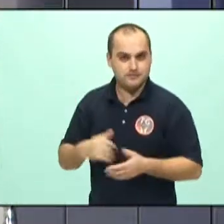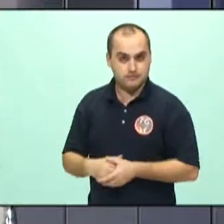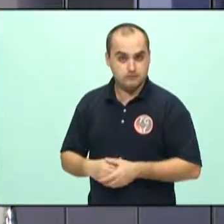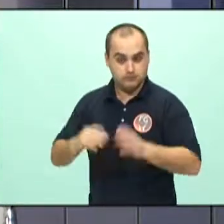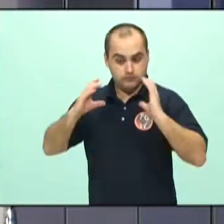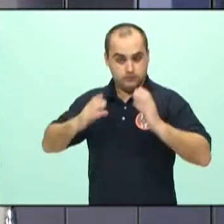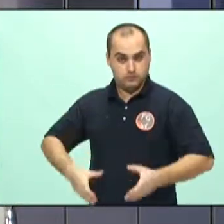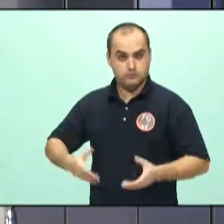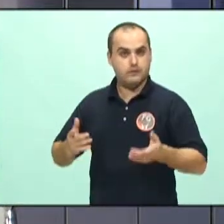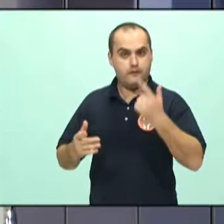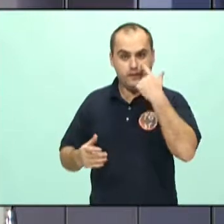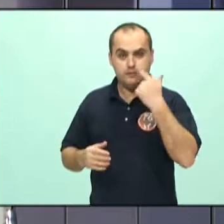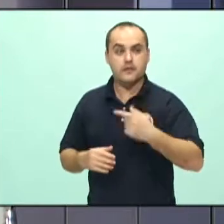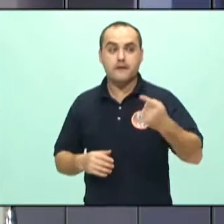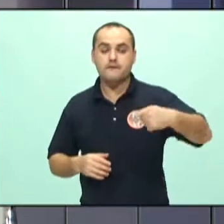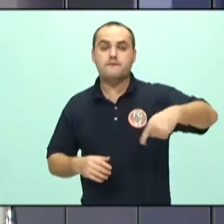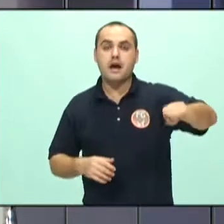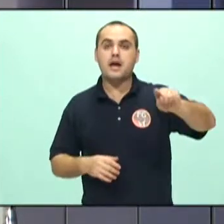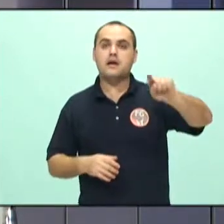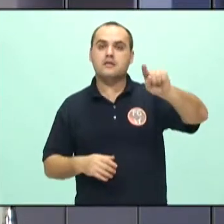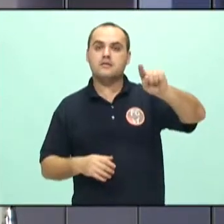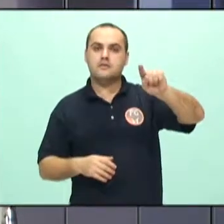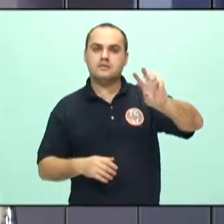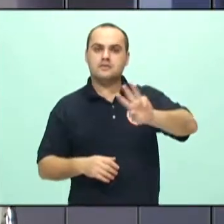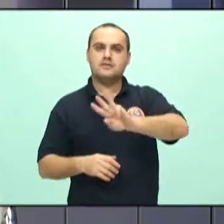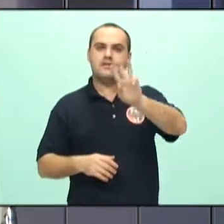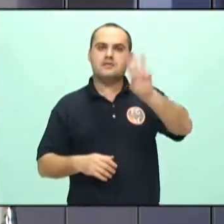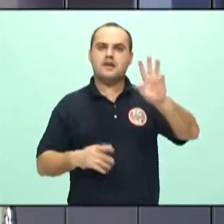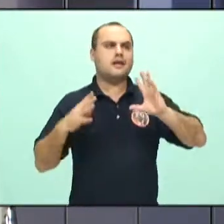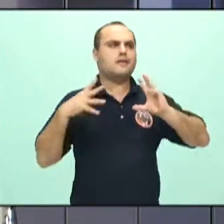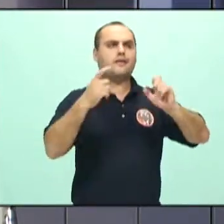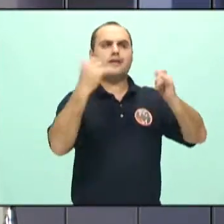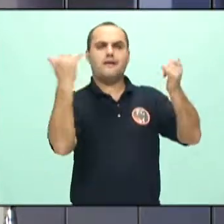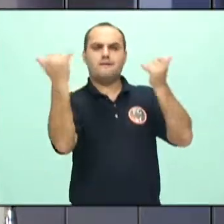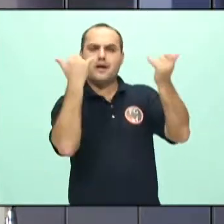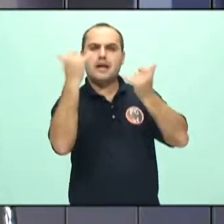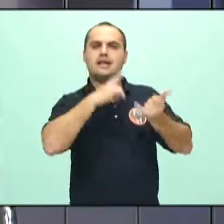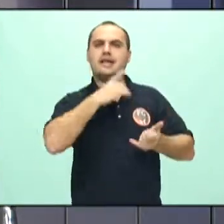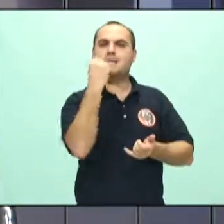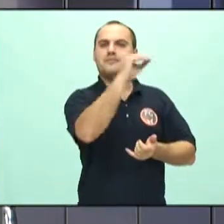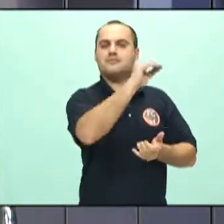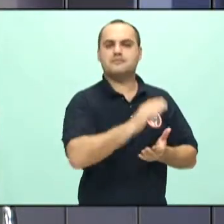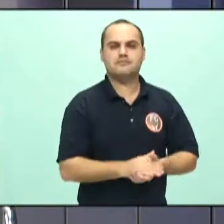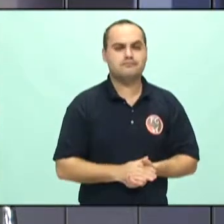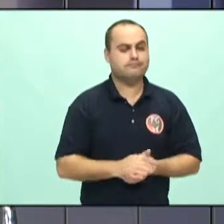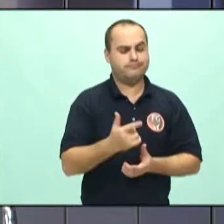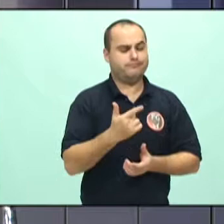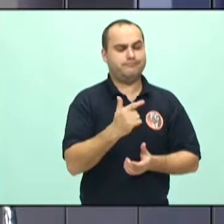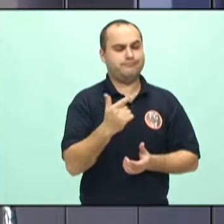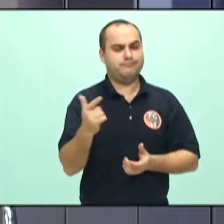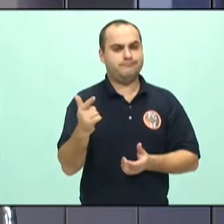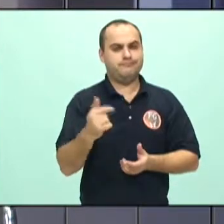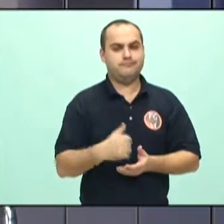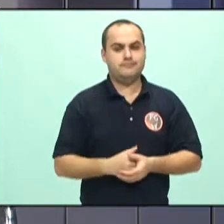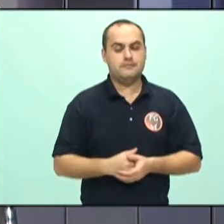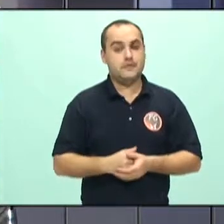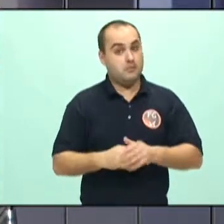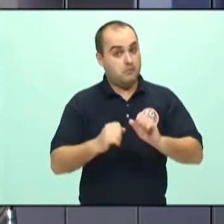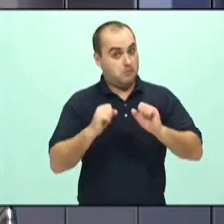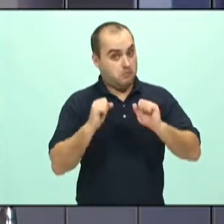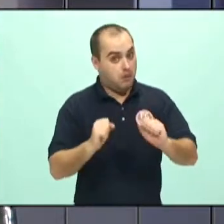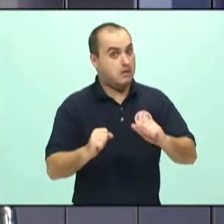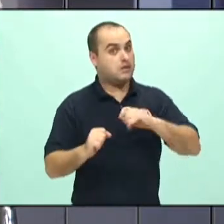ouve o seguinte, que vá lá no portal da transparência que todas as informações estão lá. Não. As informações podem até estar lá, mas é muito difícil das pessoas